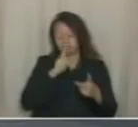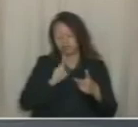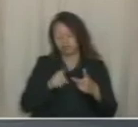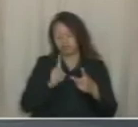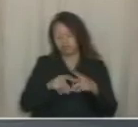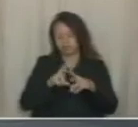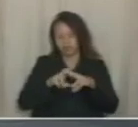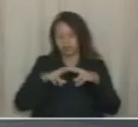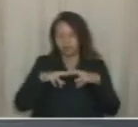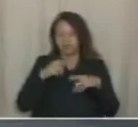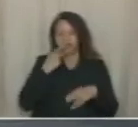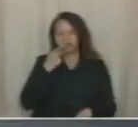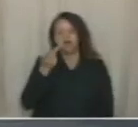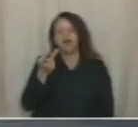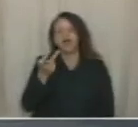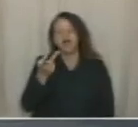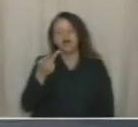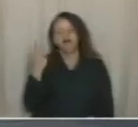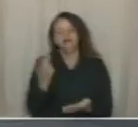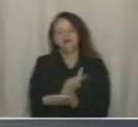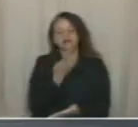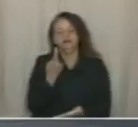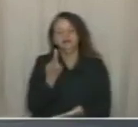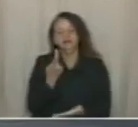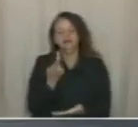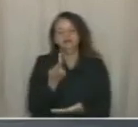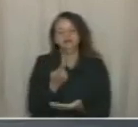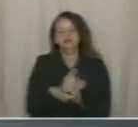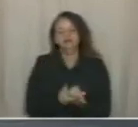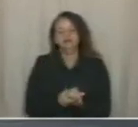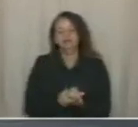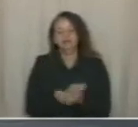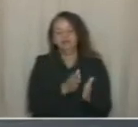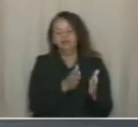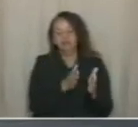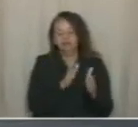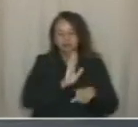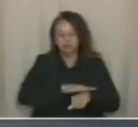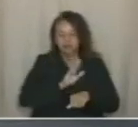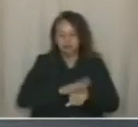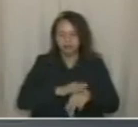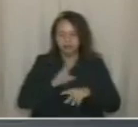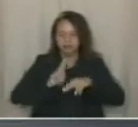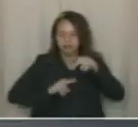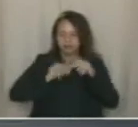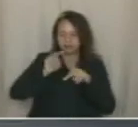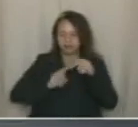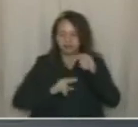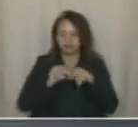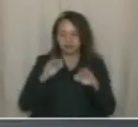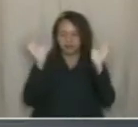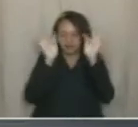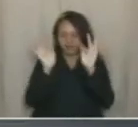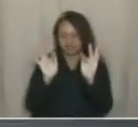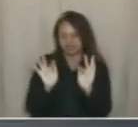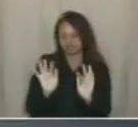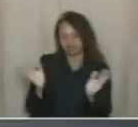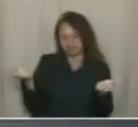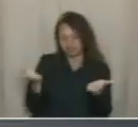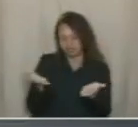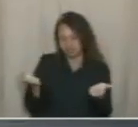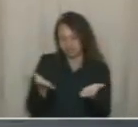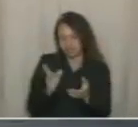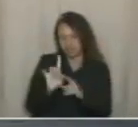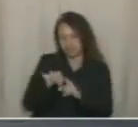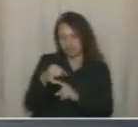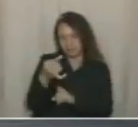requerimento dizia respeito à realização do ciclo junino. Para nossa felicidade, estamos aqui,